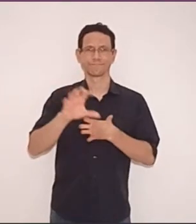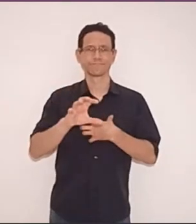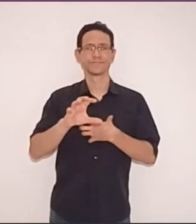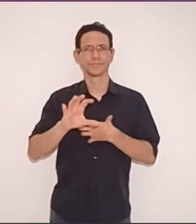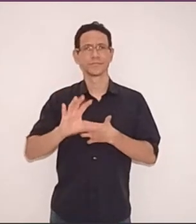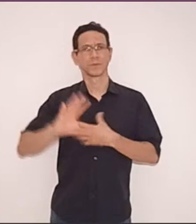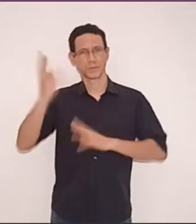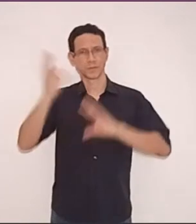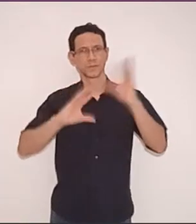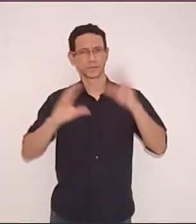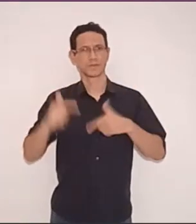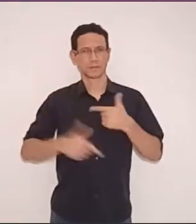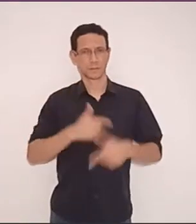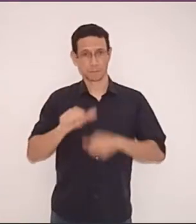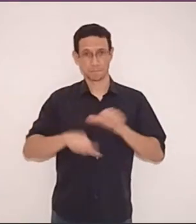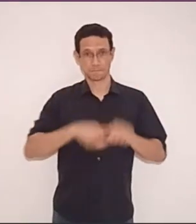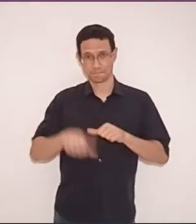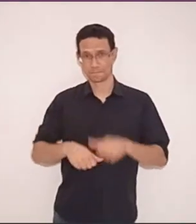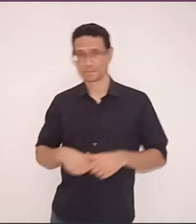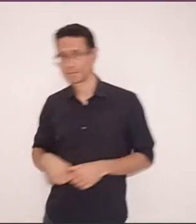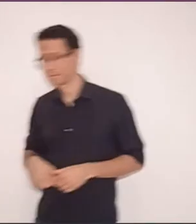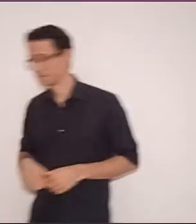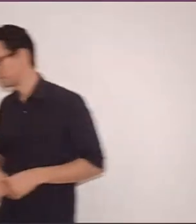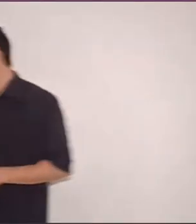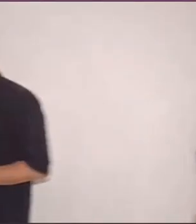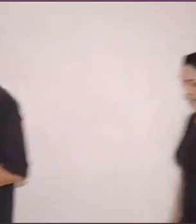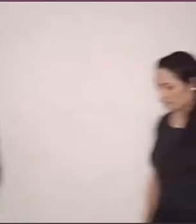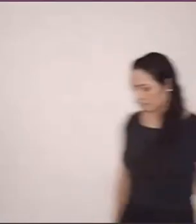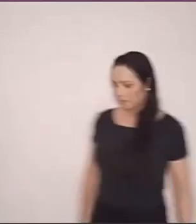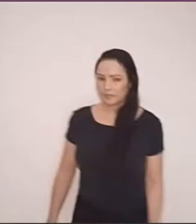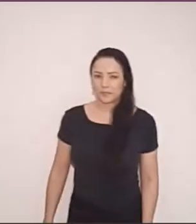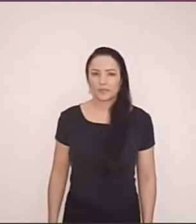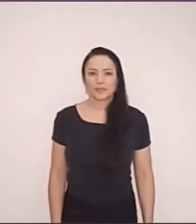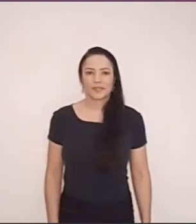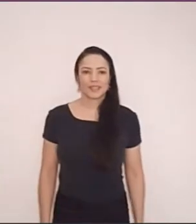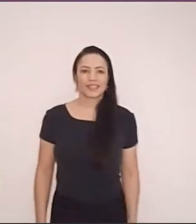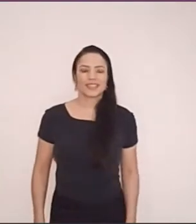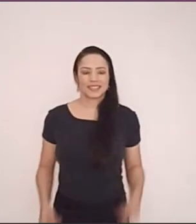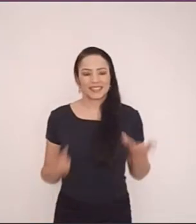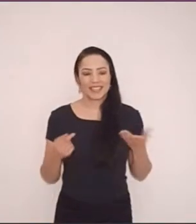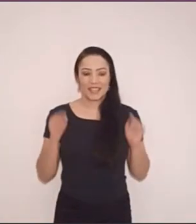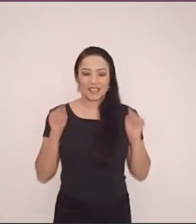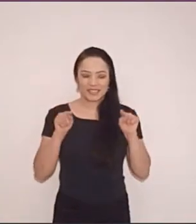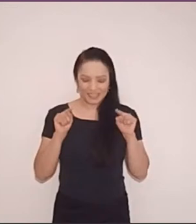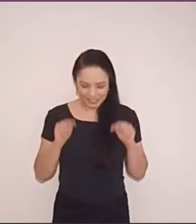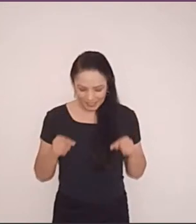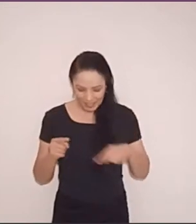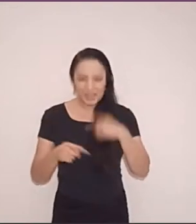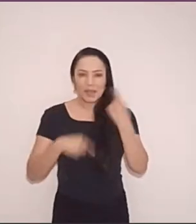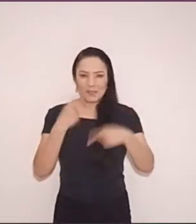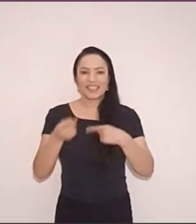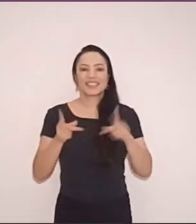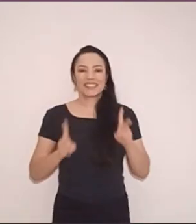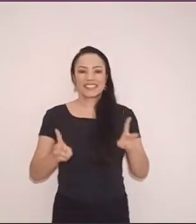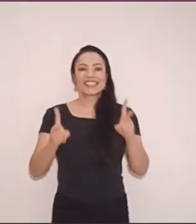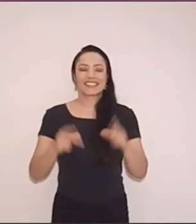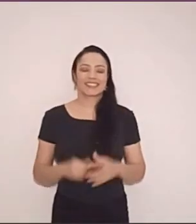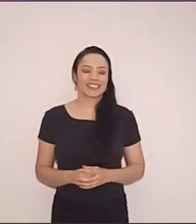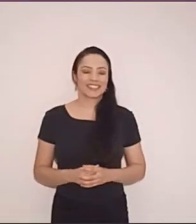essas relações de trabalho Olá seja isso depois eles só que